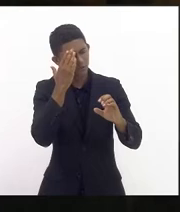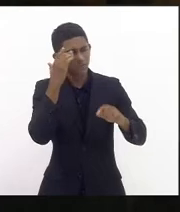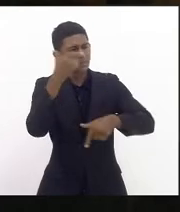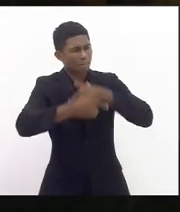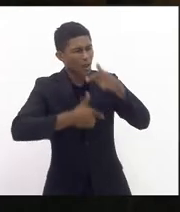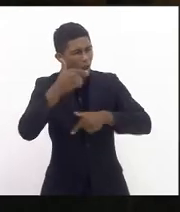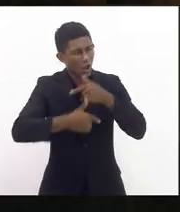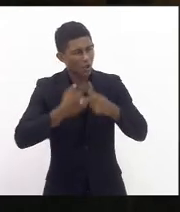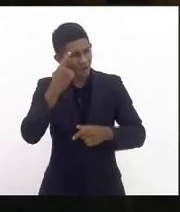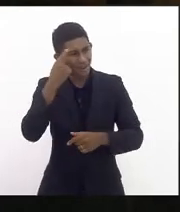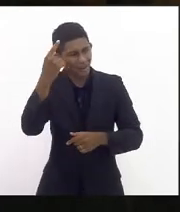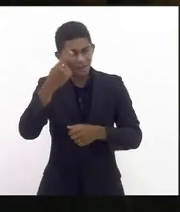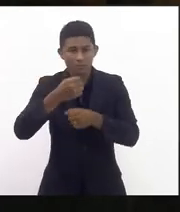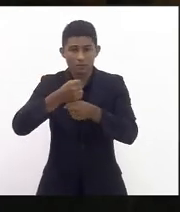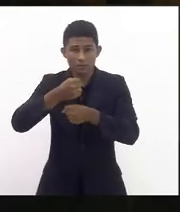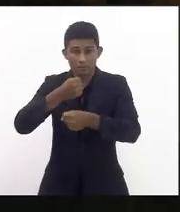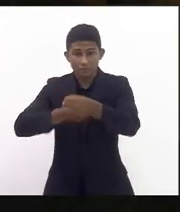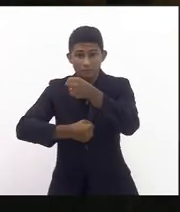estou falando do ano de